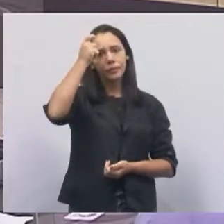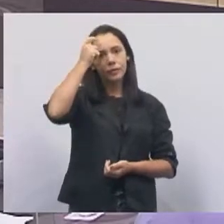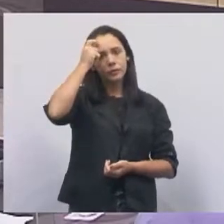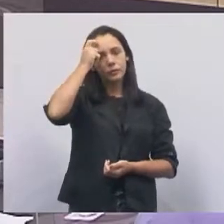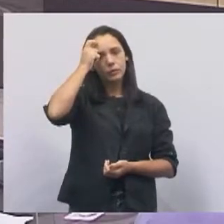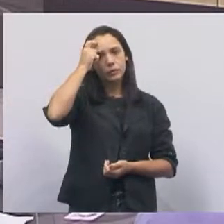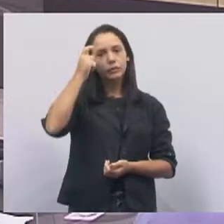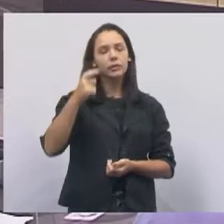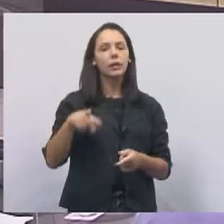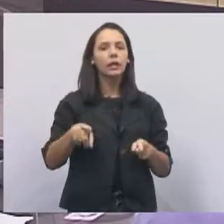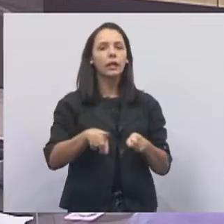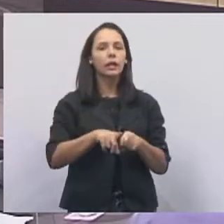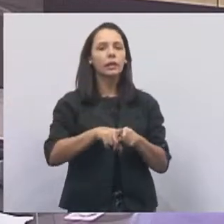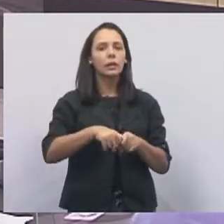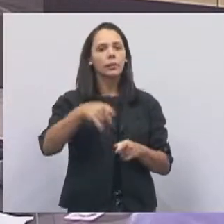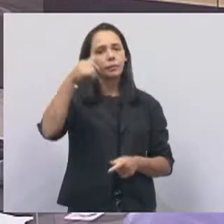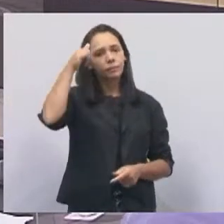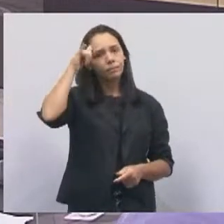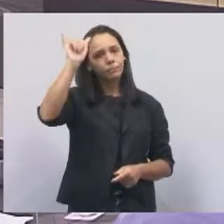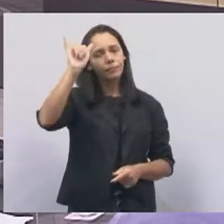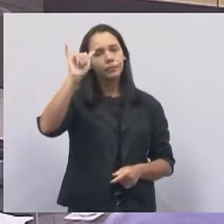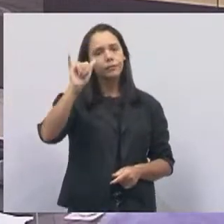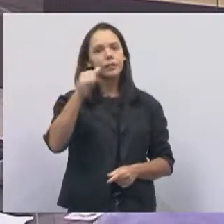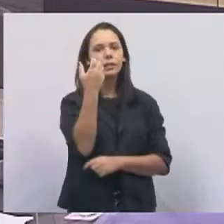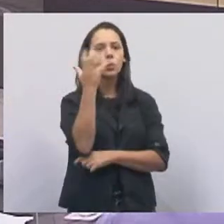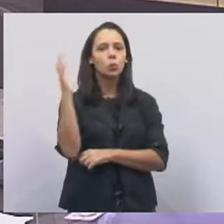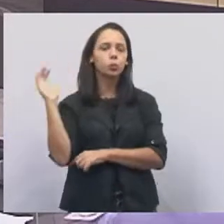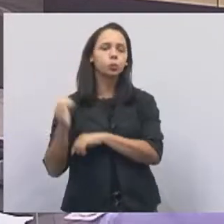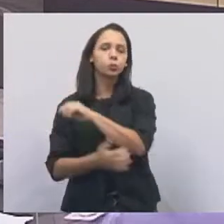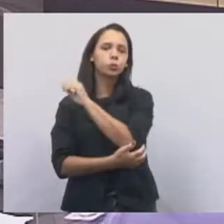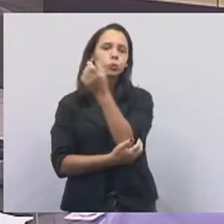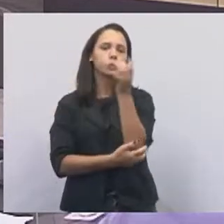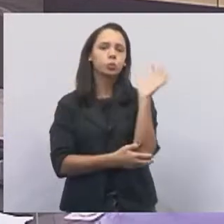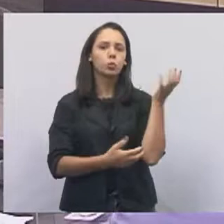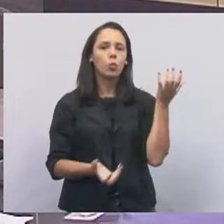prática de Queimadas urbanas e da outras providências